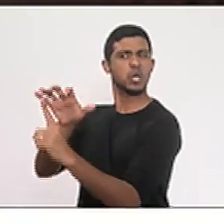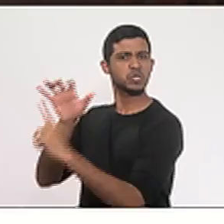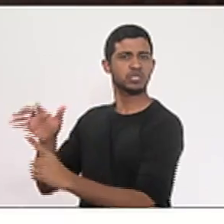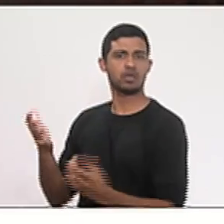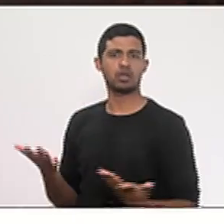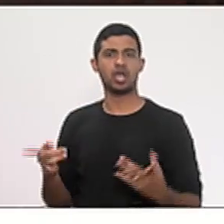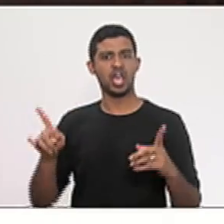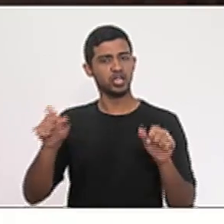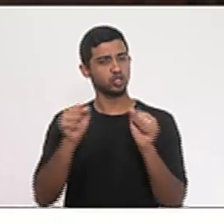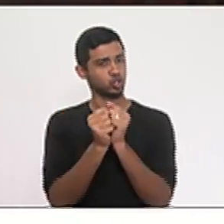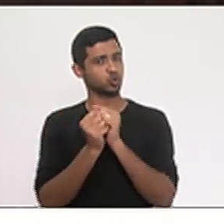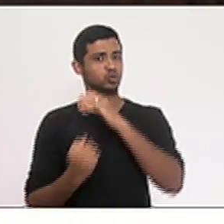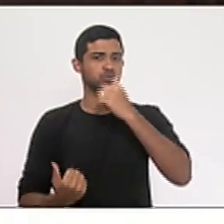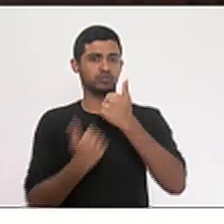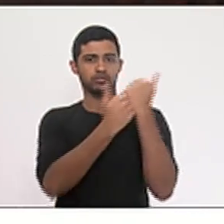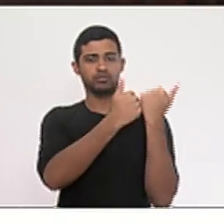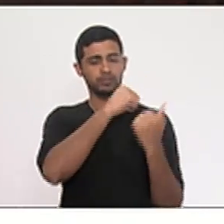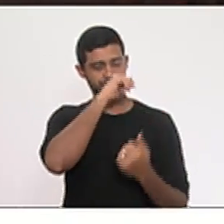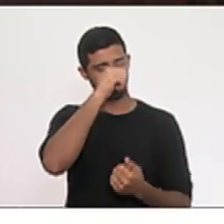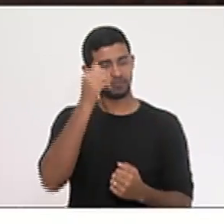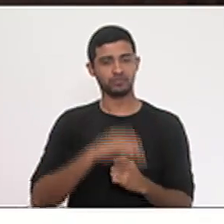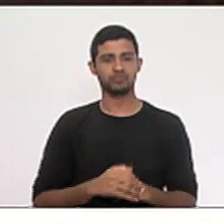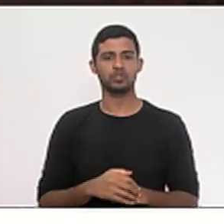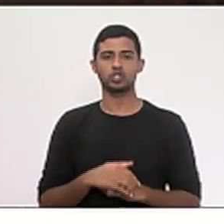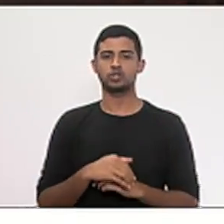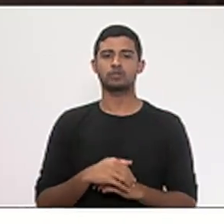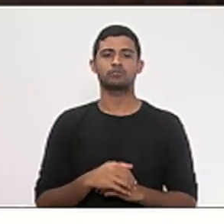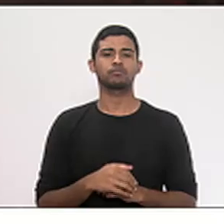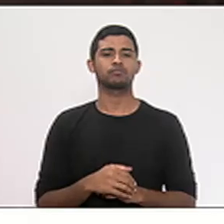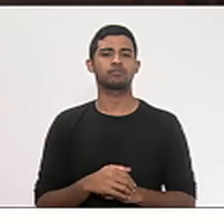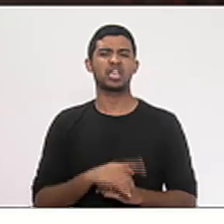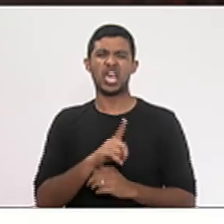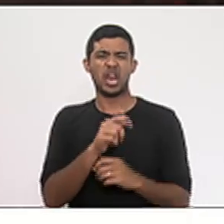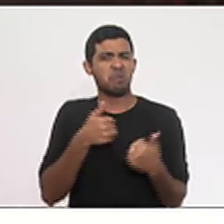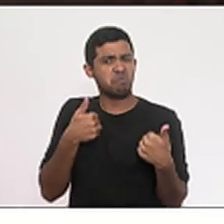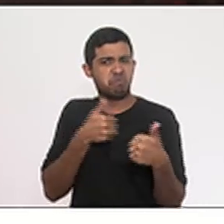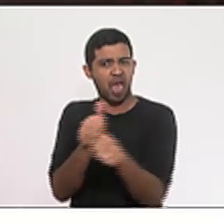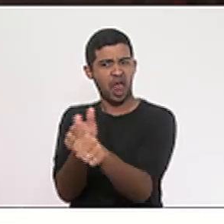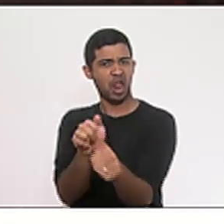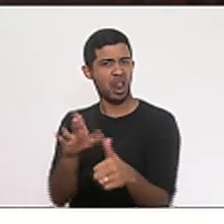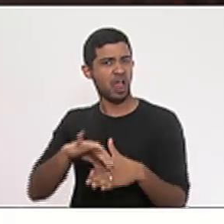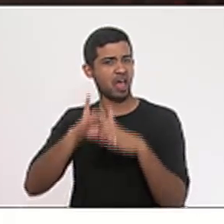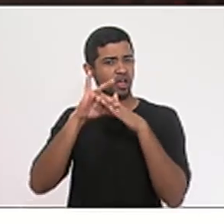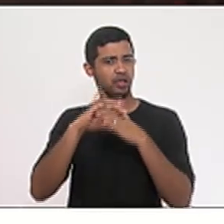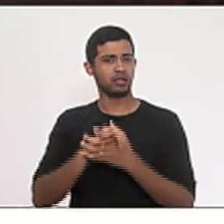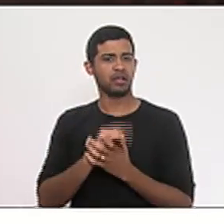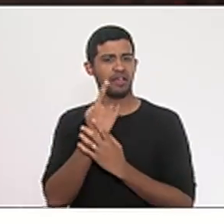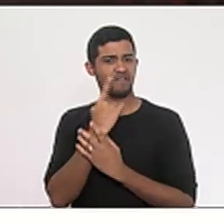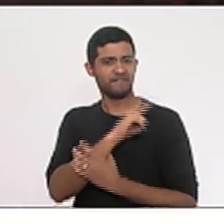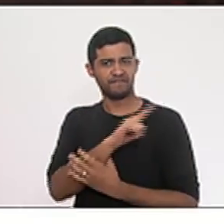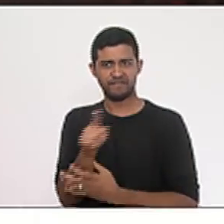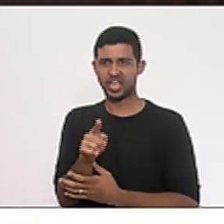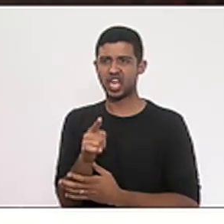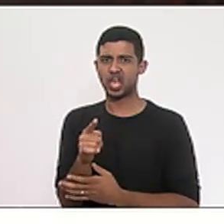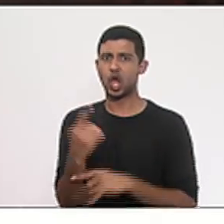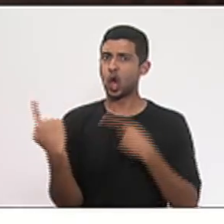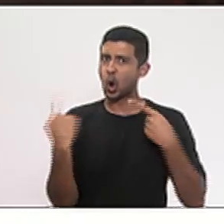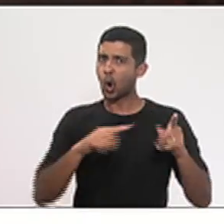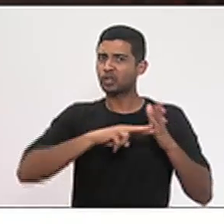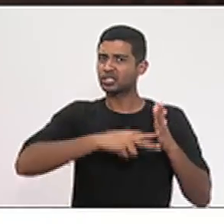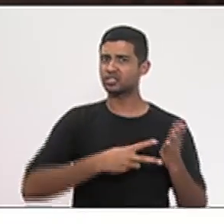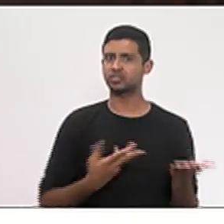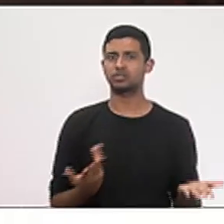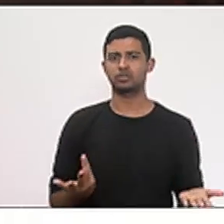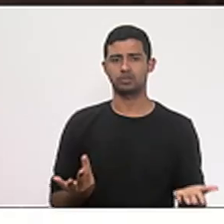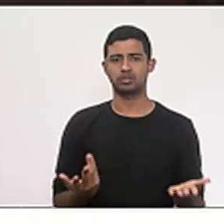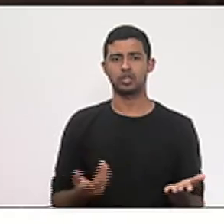assessor jurídico, além de não receber as entidades sindicais, além de perseguir lideranças sindicais, uma prática antissindical, porque